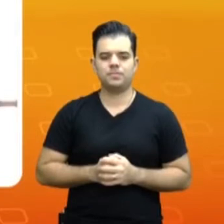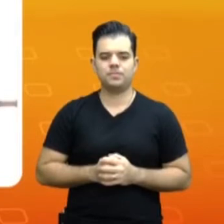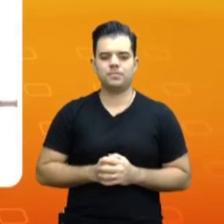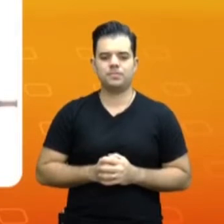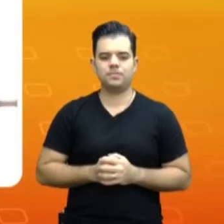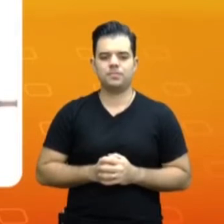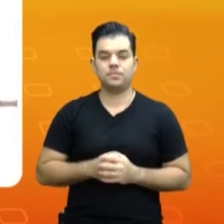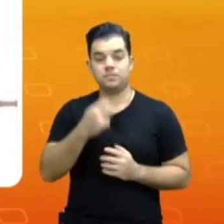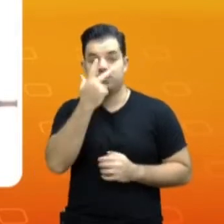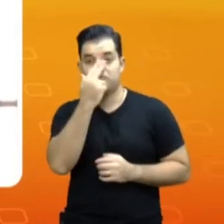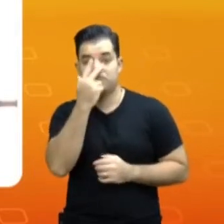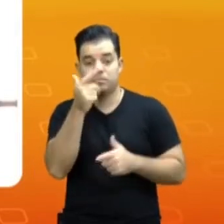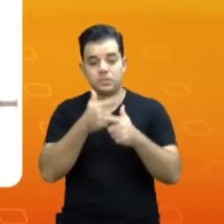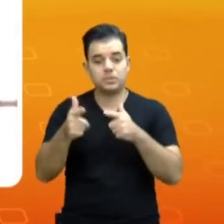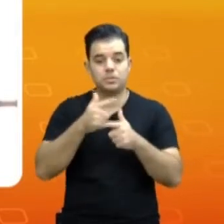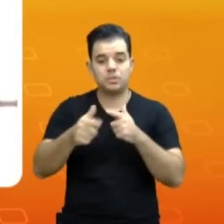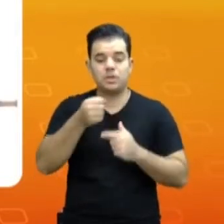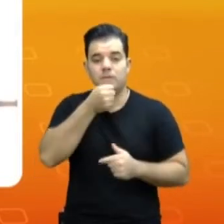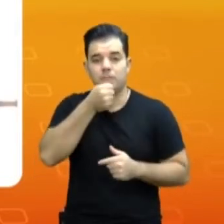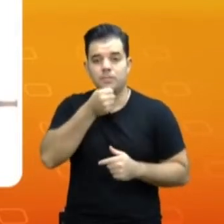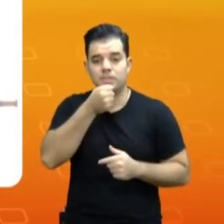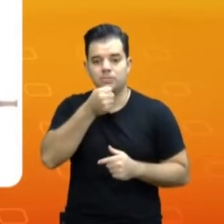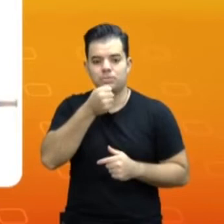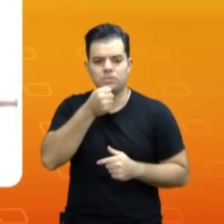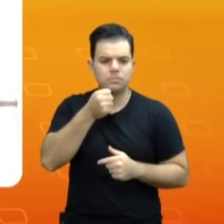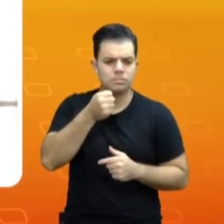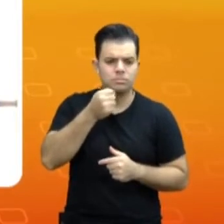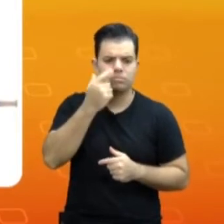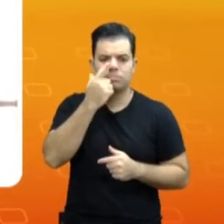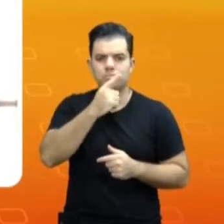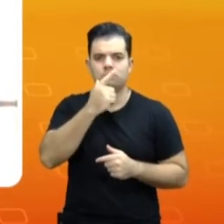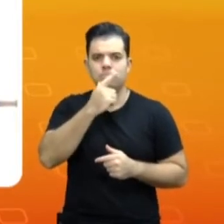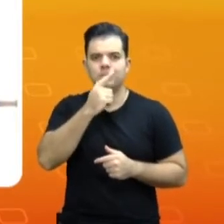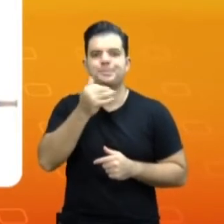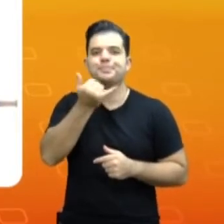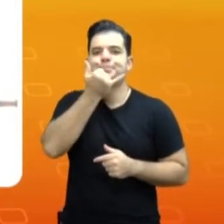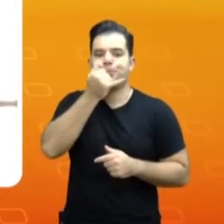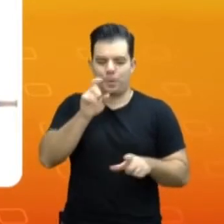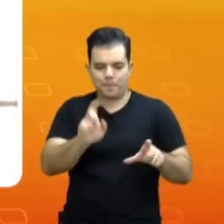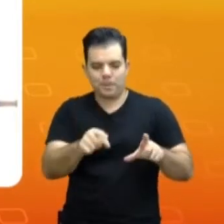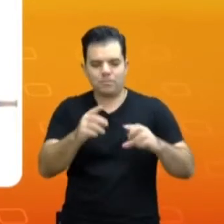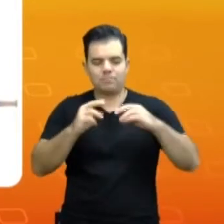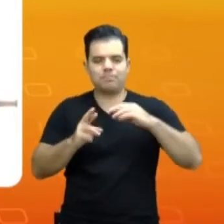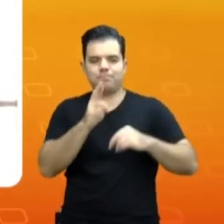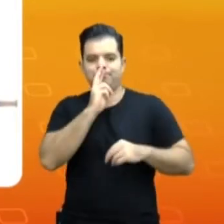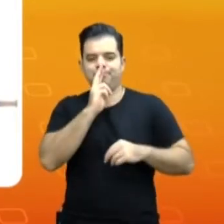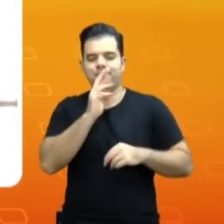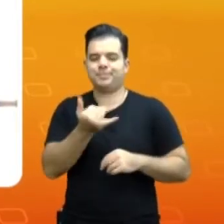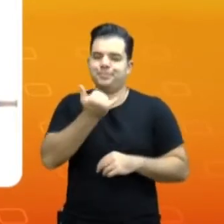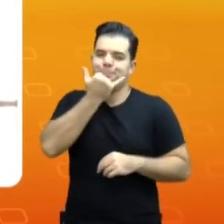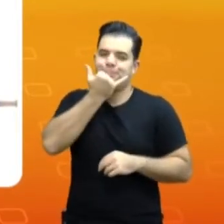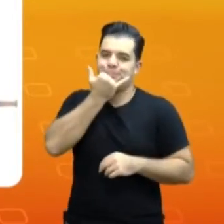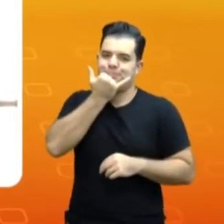Acho que o microfone do Thiago está fechado. Agora sim, vergonha, apertei o botão errado.